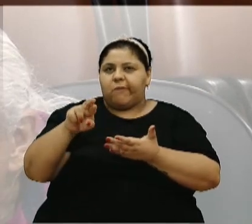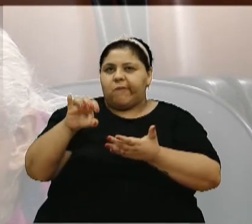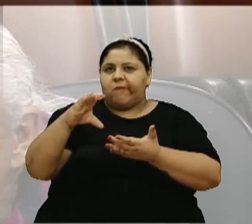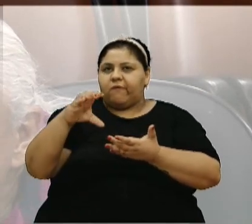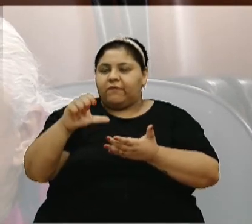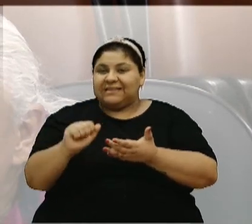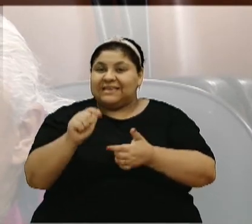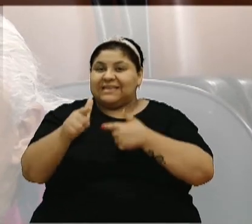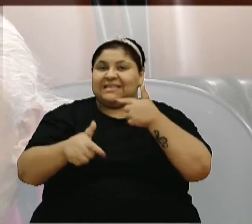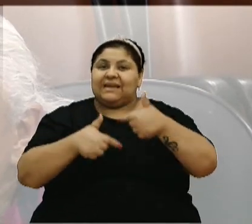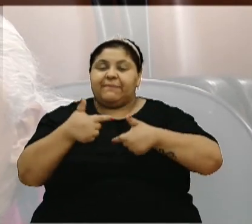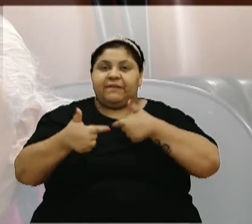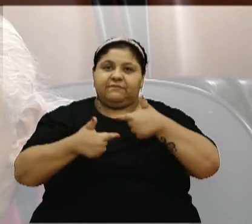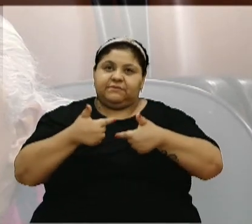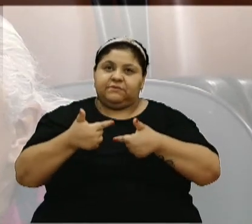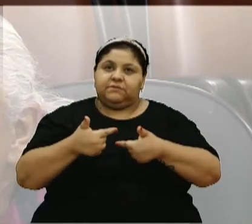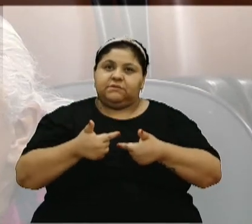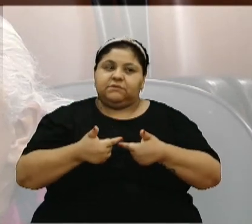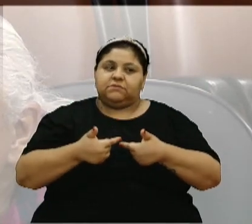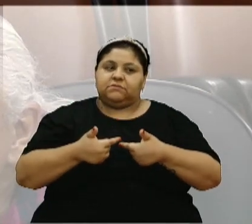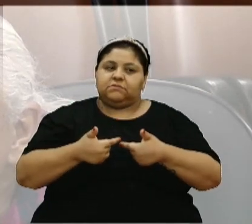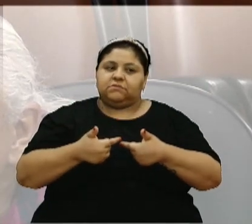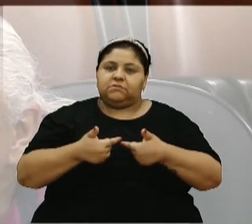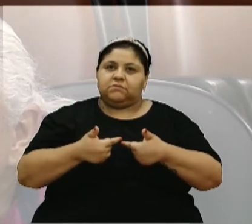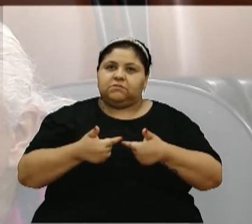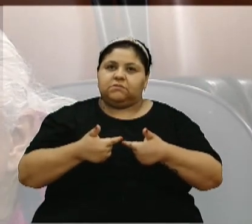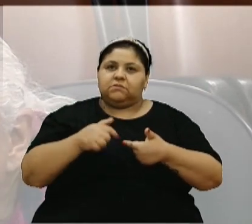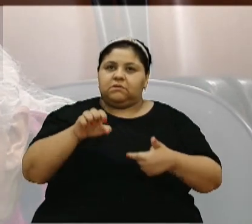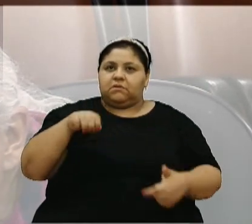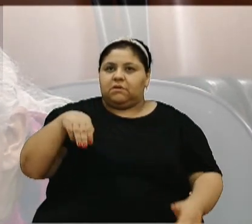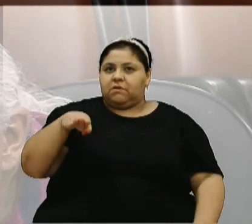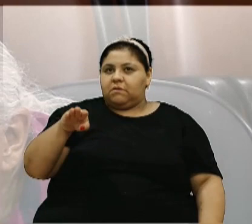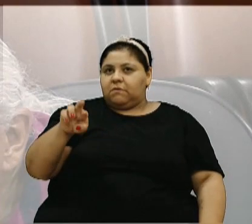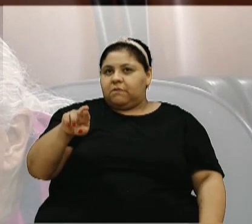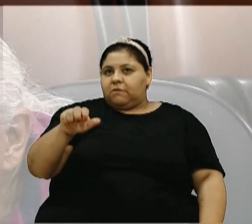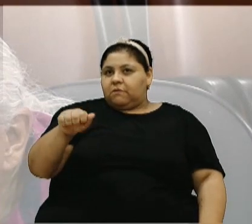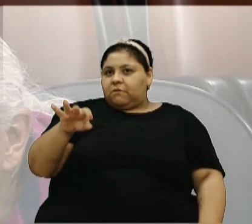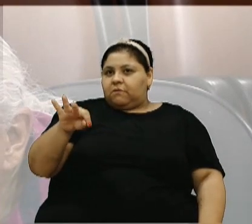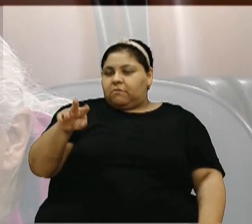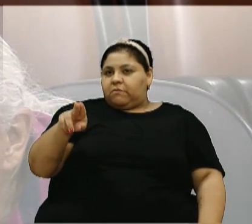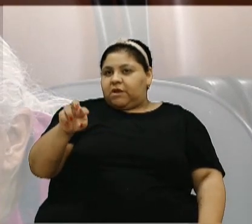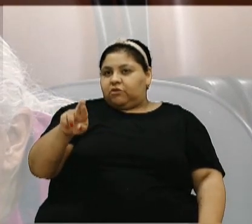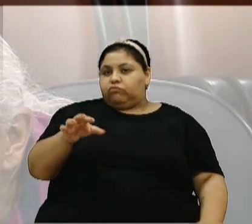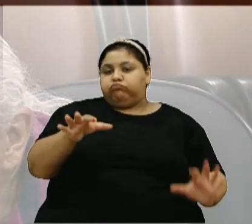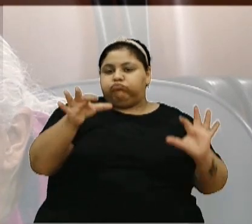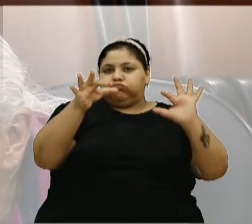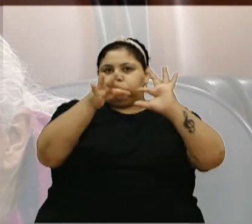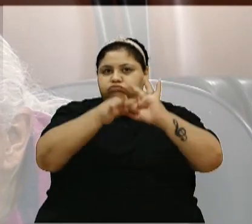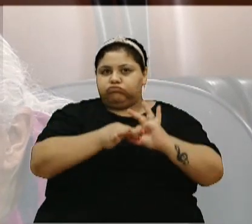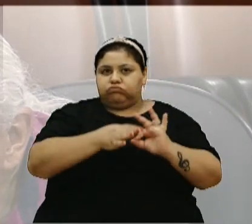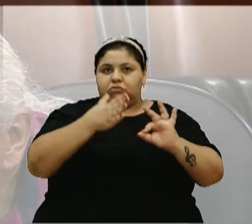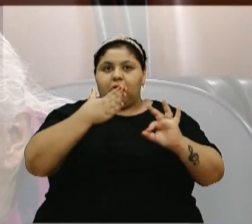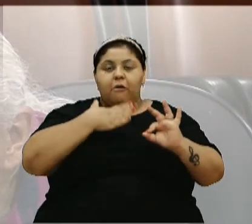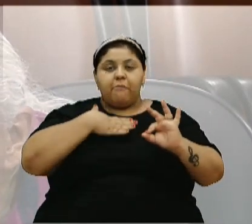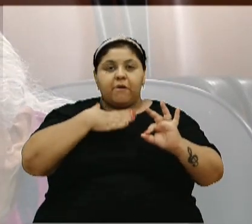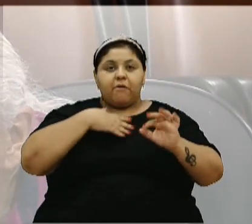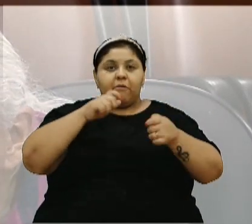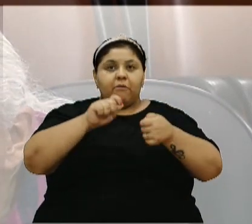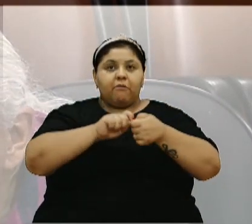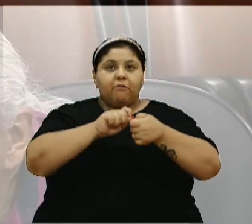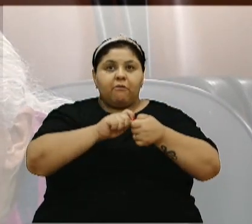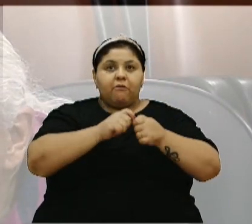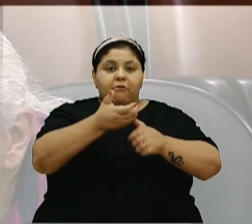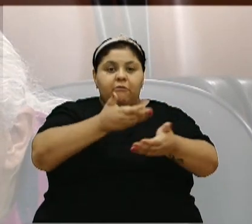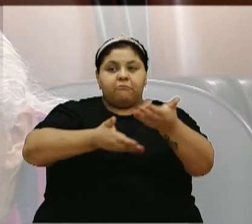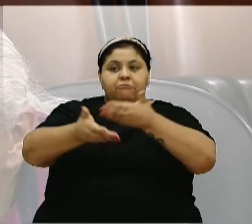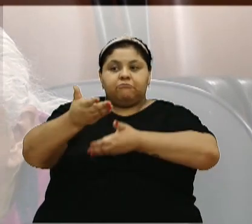ela trabalhava na Embratur, e ela era um canal muito importante para mim lá para fazer o relacionamento